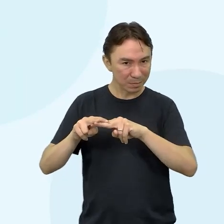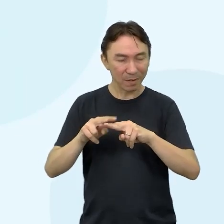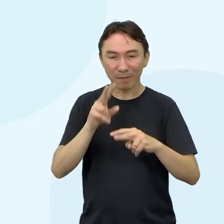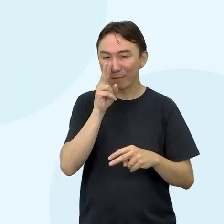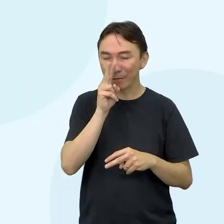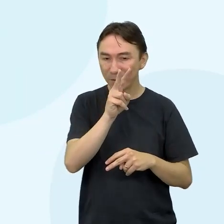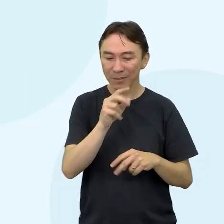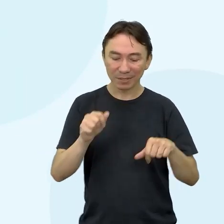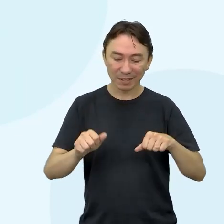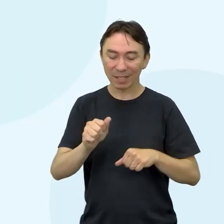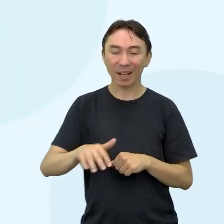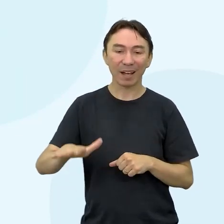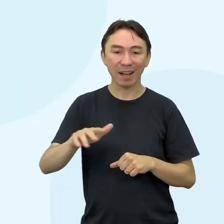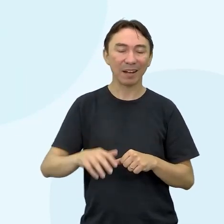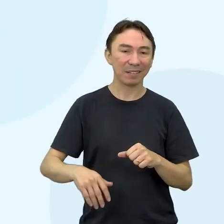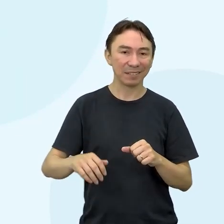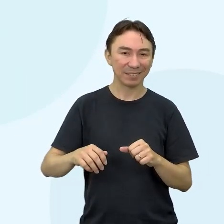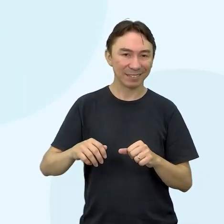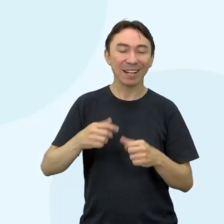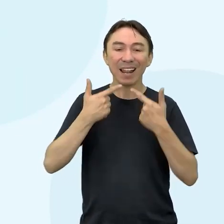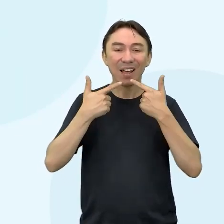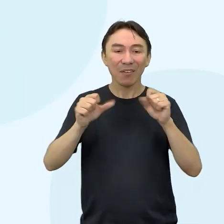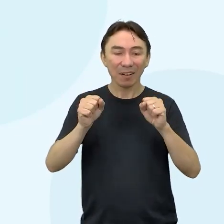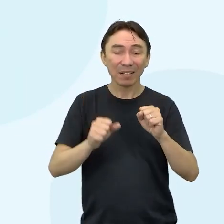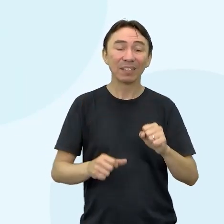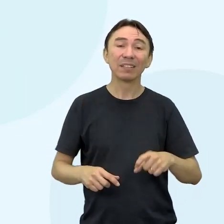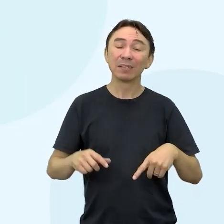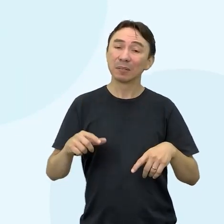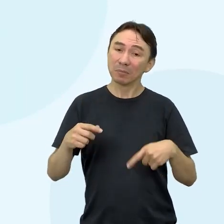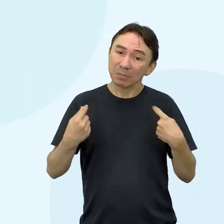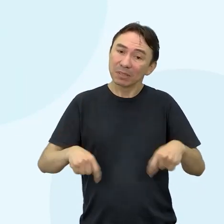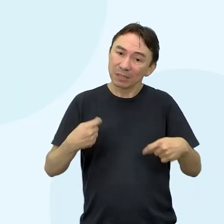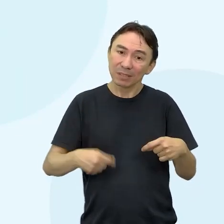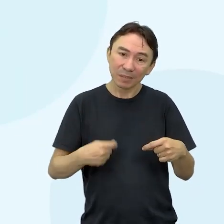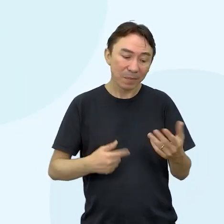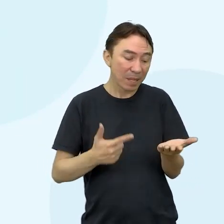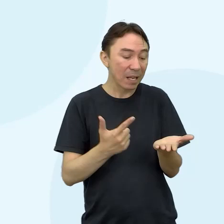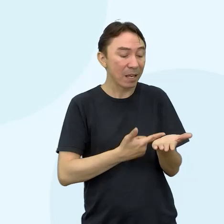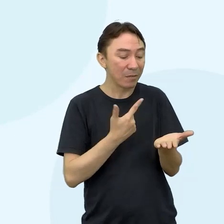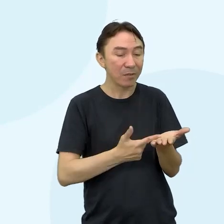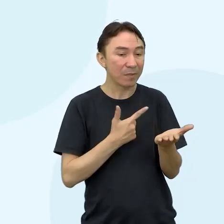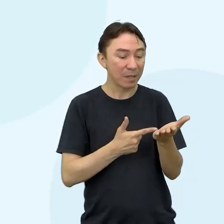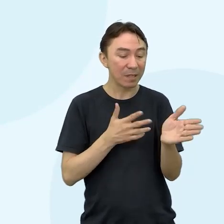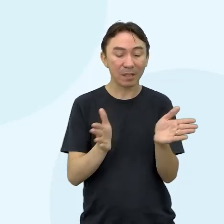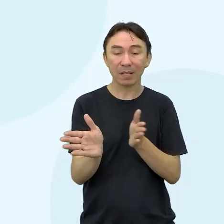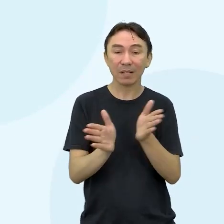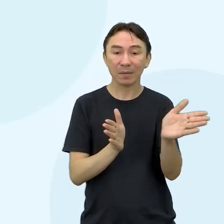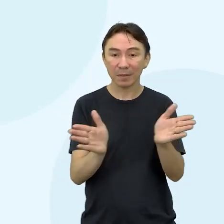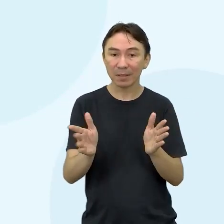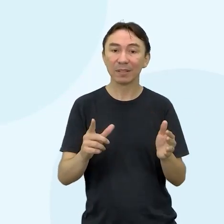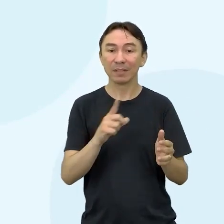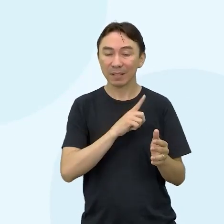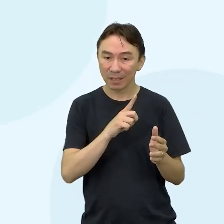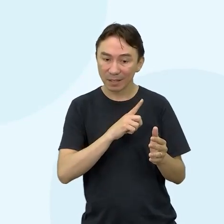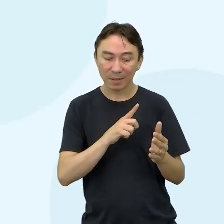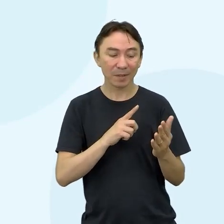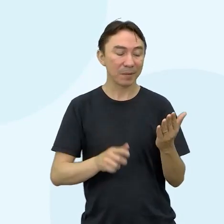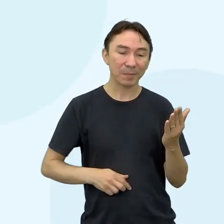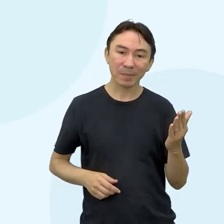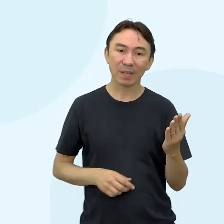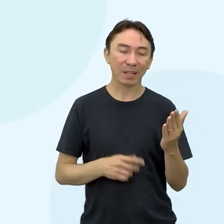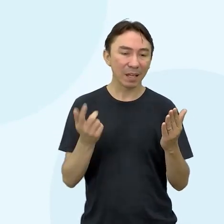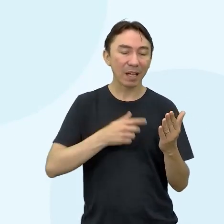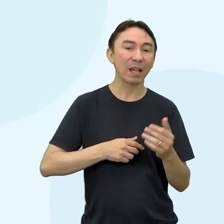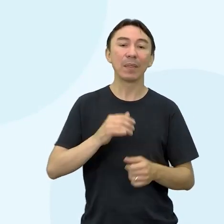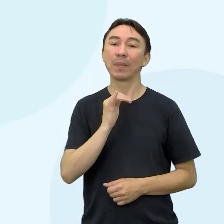desenvolvido um livro acessível. O que é esse livro acessível? Eles integram narração, legenda, elementos